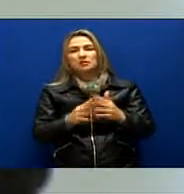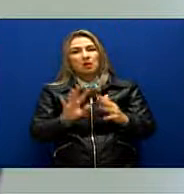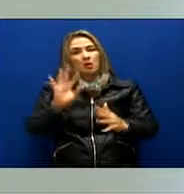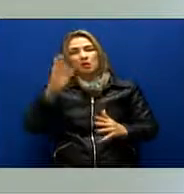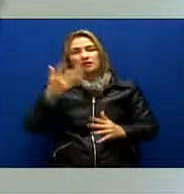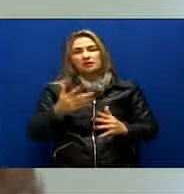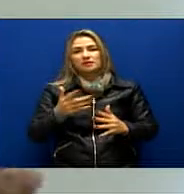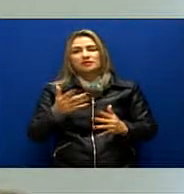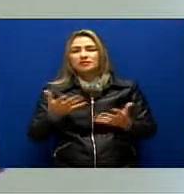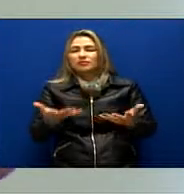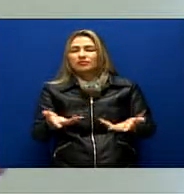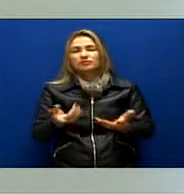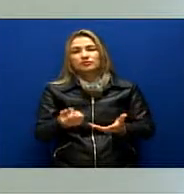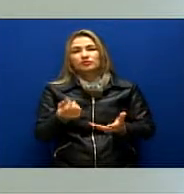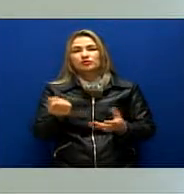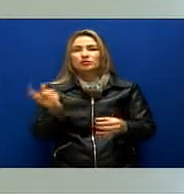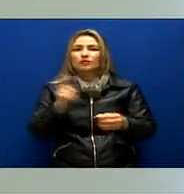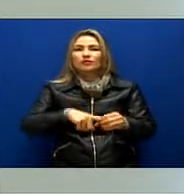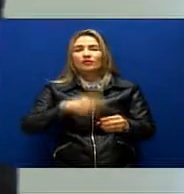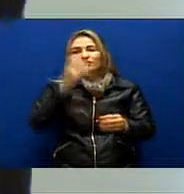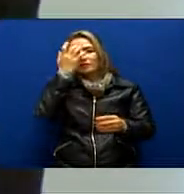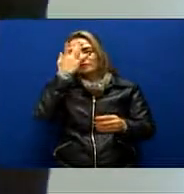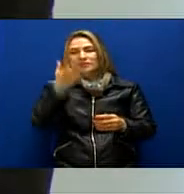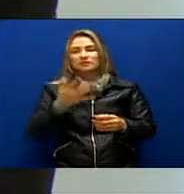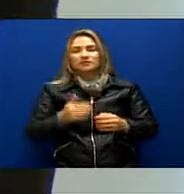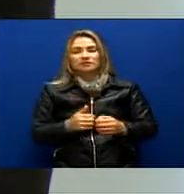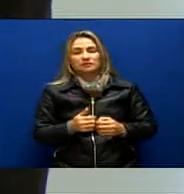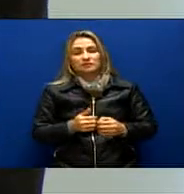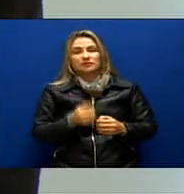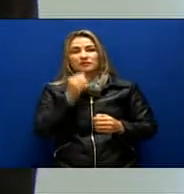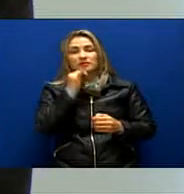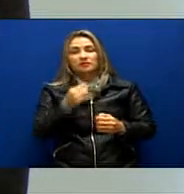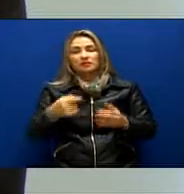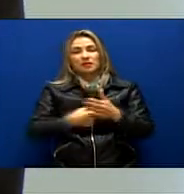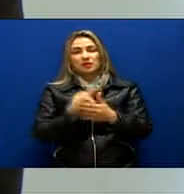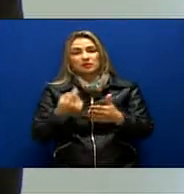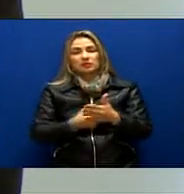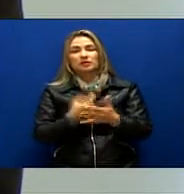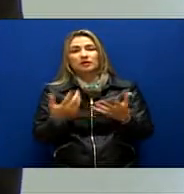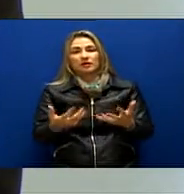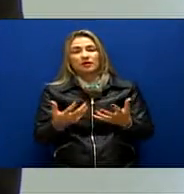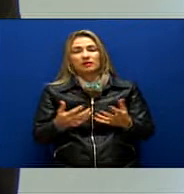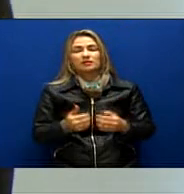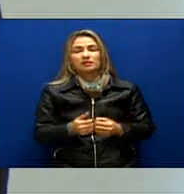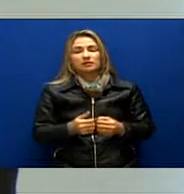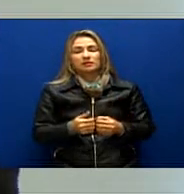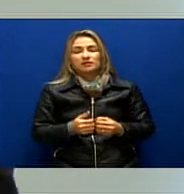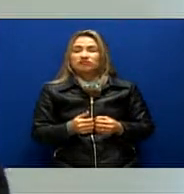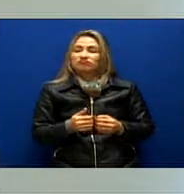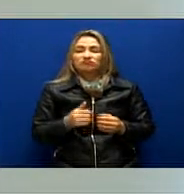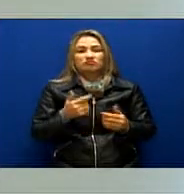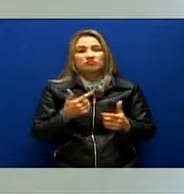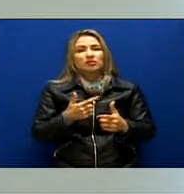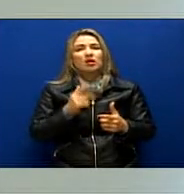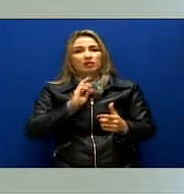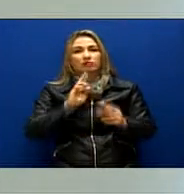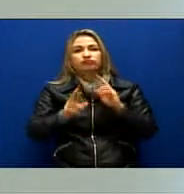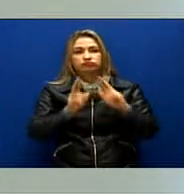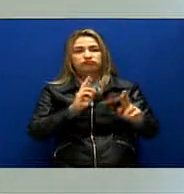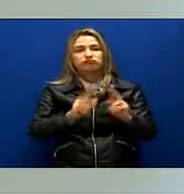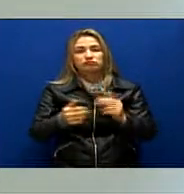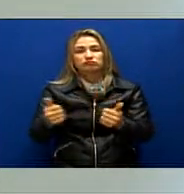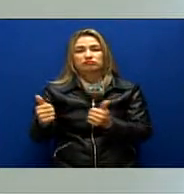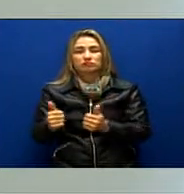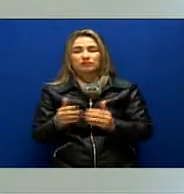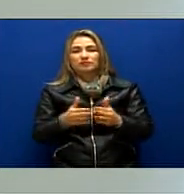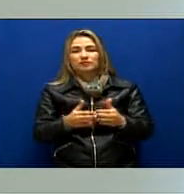tirar, mas posso me aprofundar um pouco mais. Eu só gostaria que isso pudesse ser aprovado, para que a gente pudesse